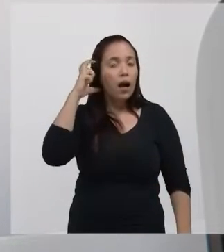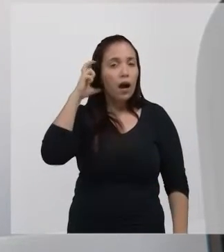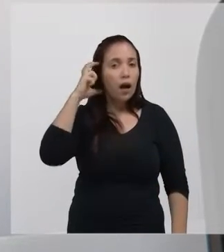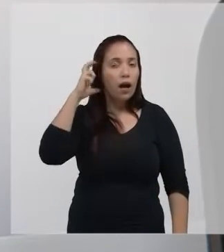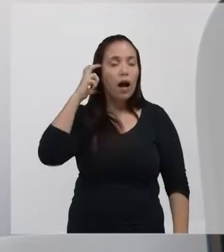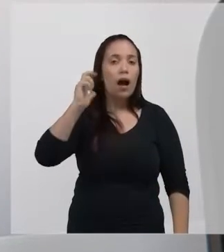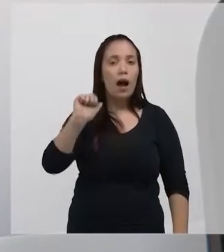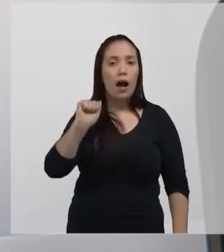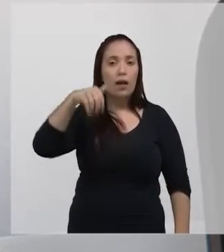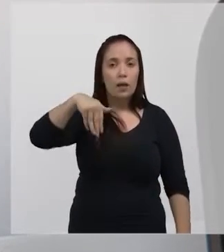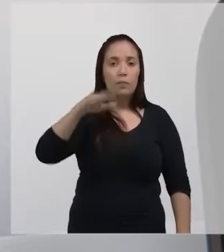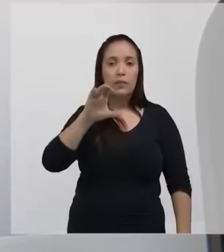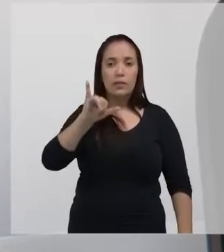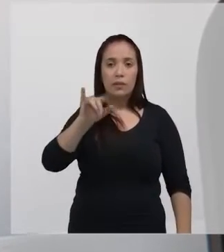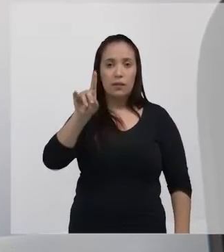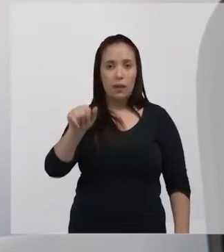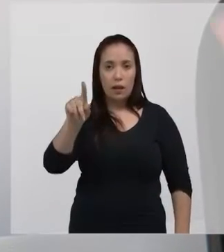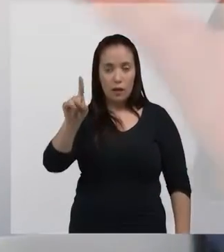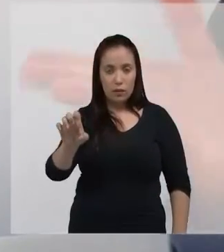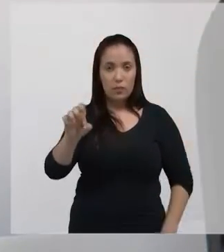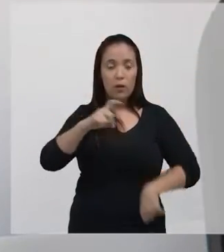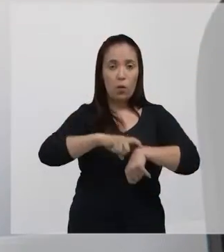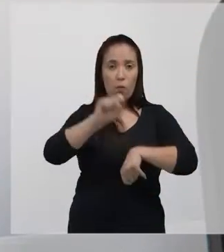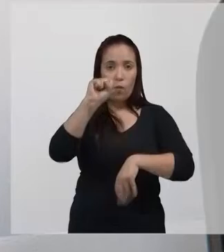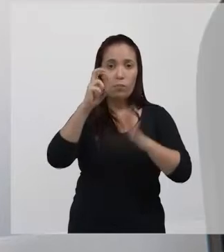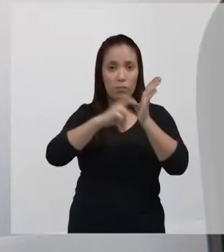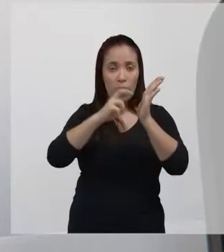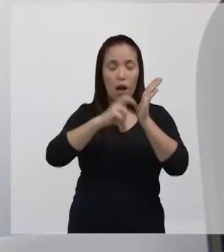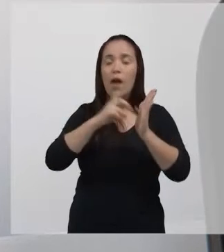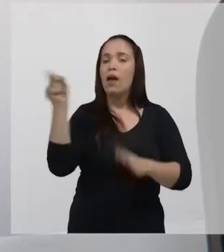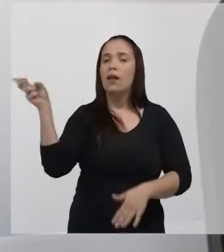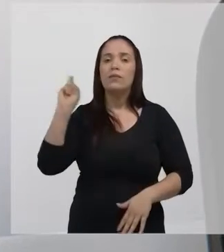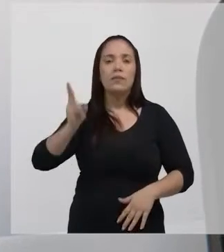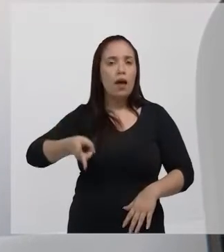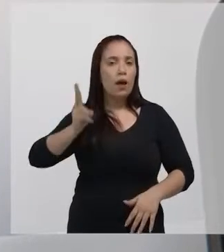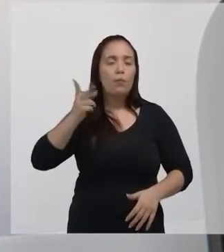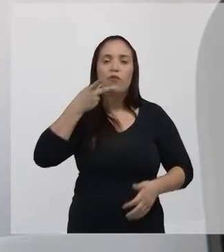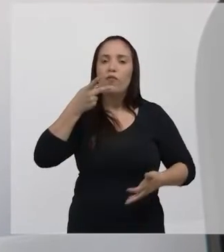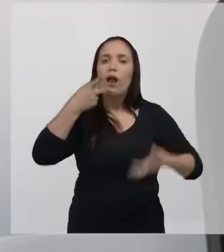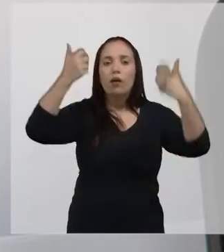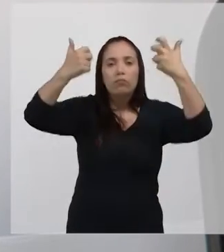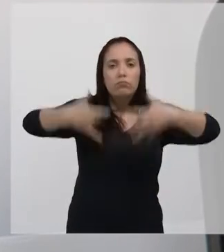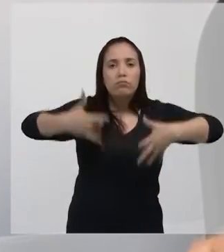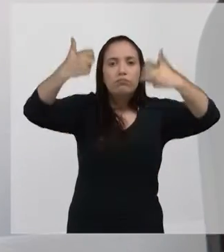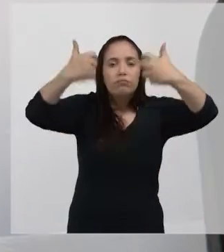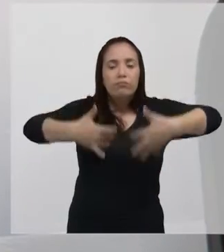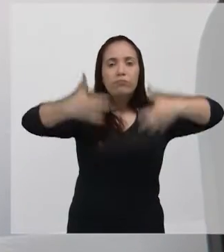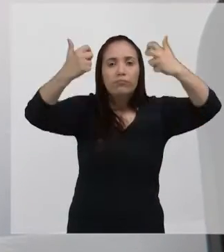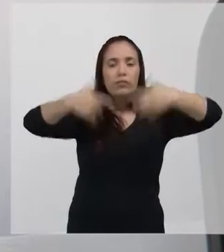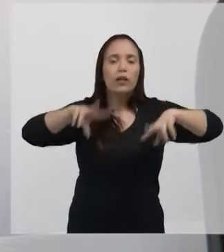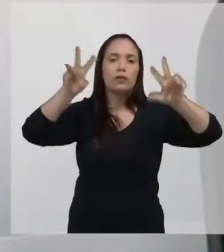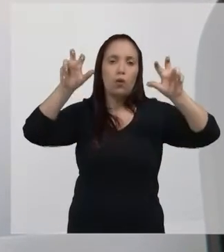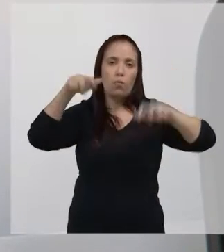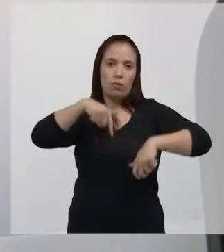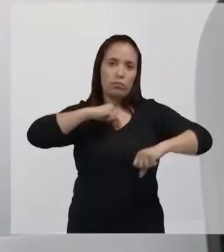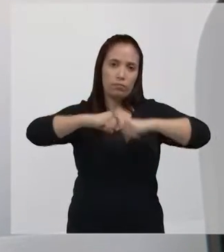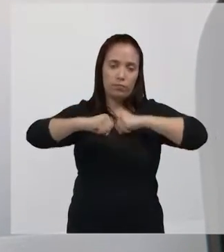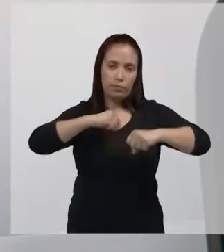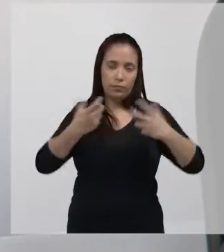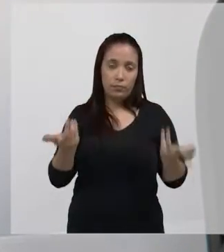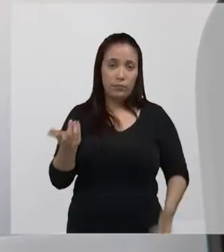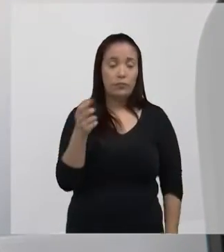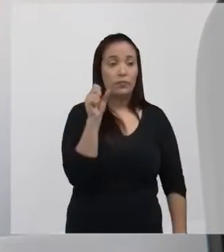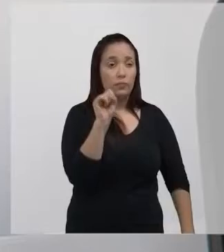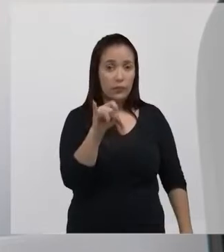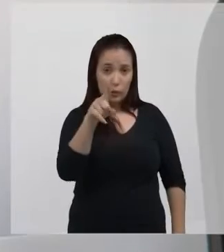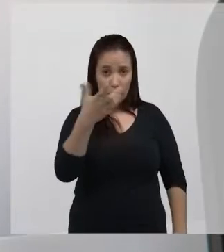Cidade, das 9 às 10 horas da manhã, ele faz esses mesmos comentários, essas mesmas ênfases que nós estamos aqui discutindo. E